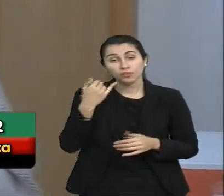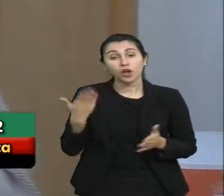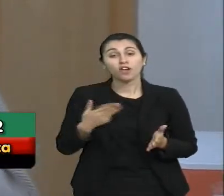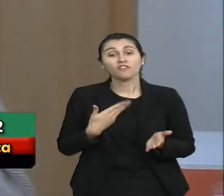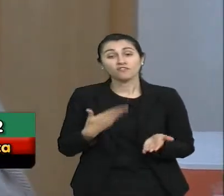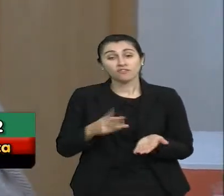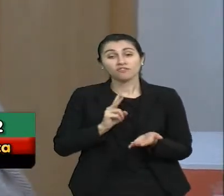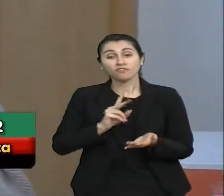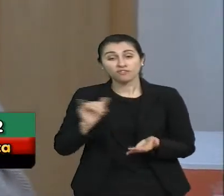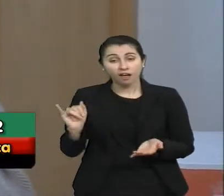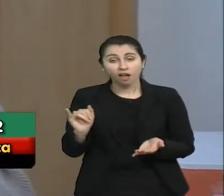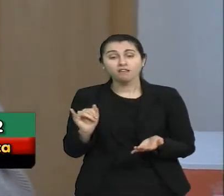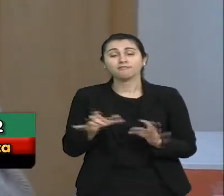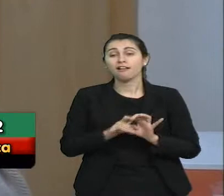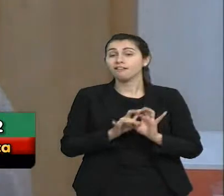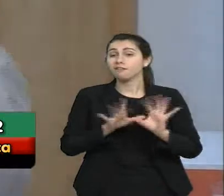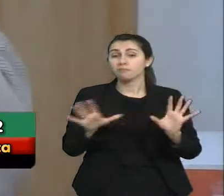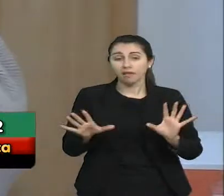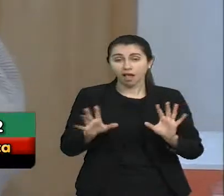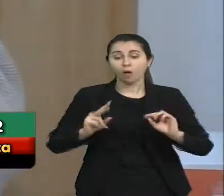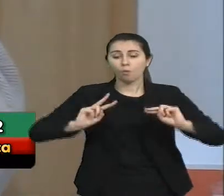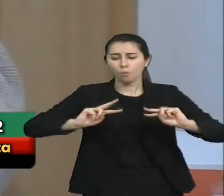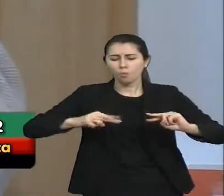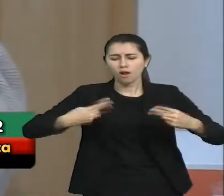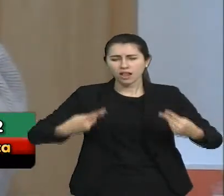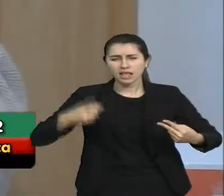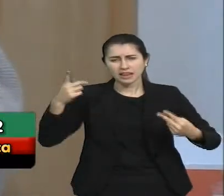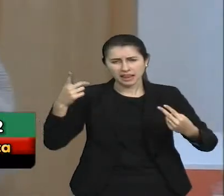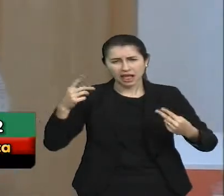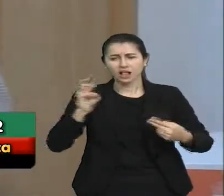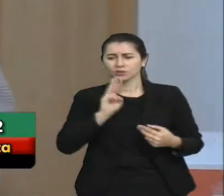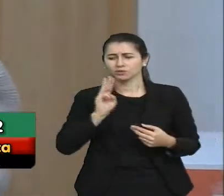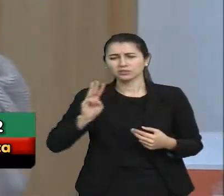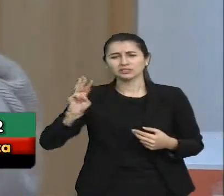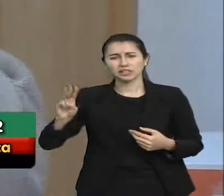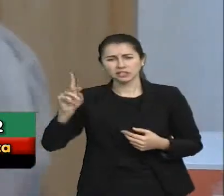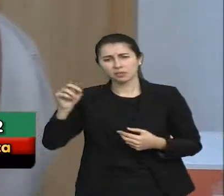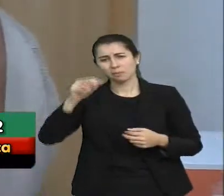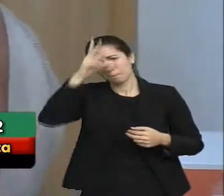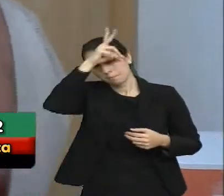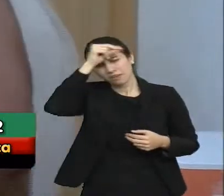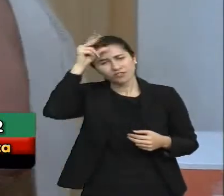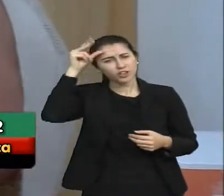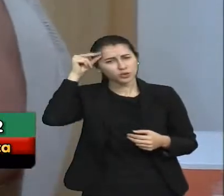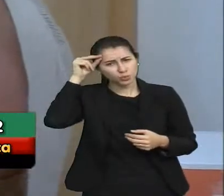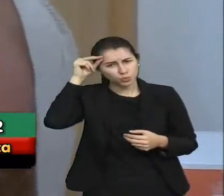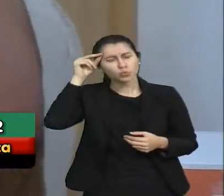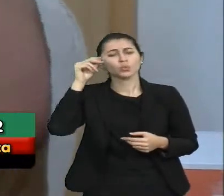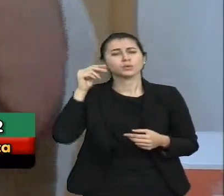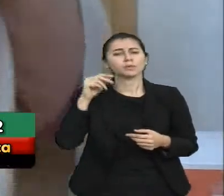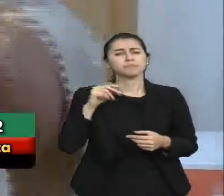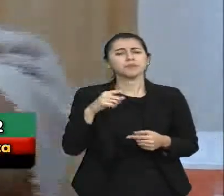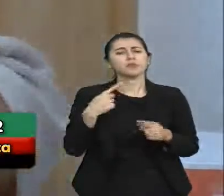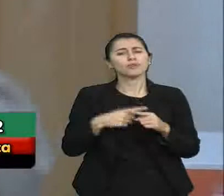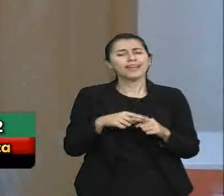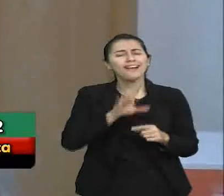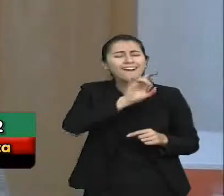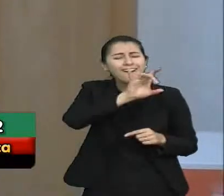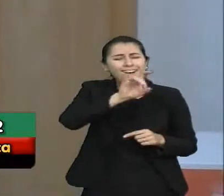link onde vai ter um Google Forms para que cada pessoa, cada munícipe,